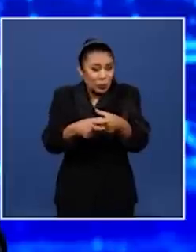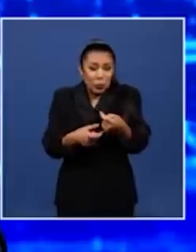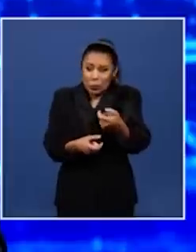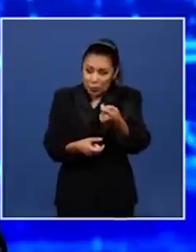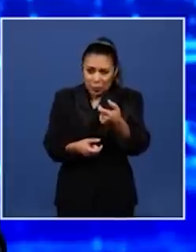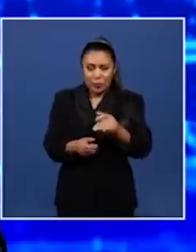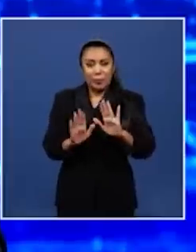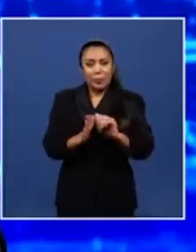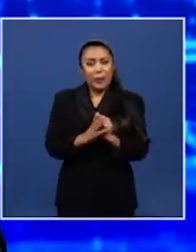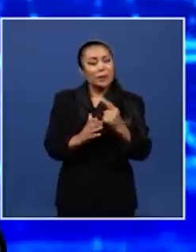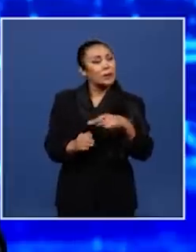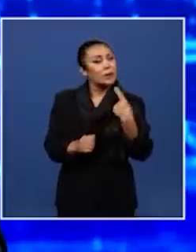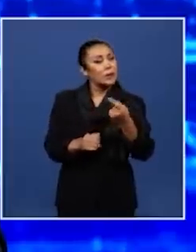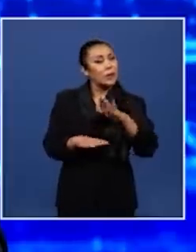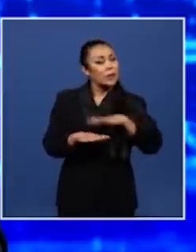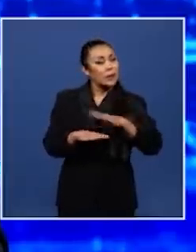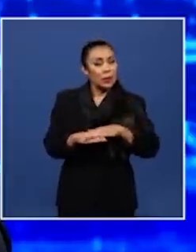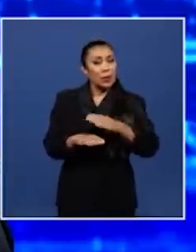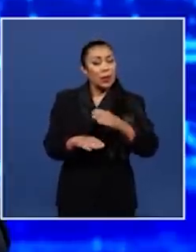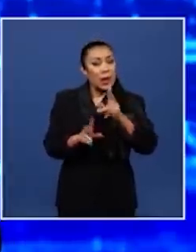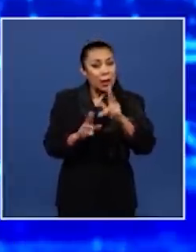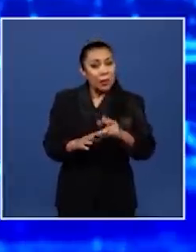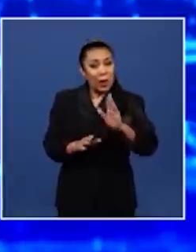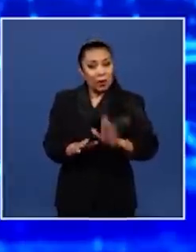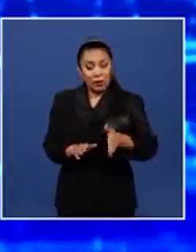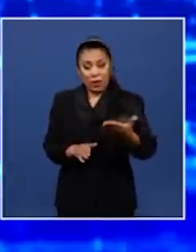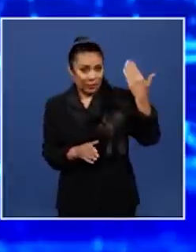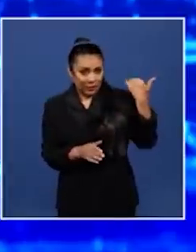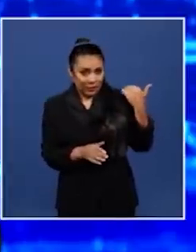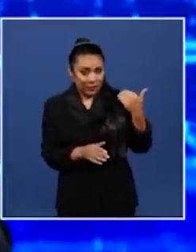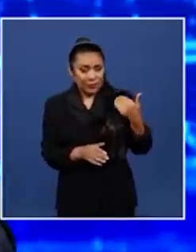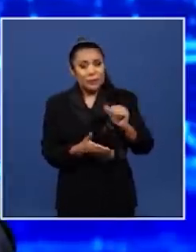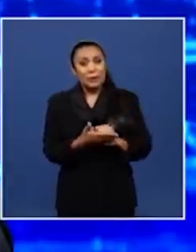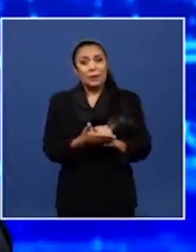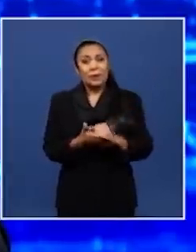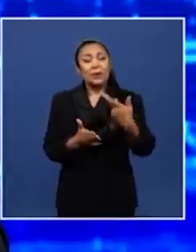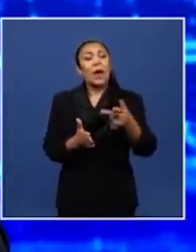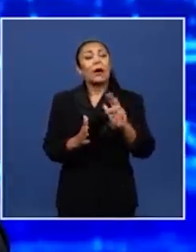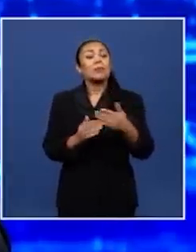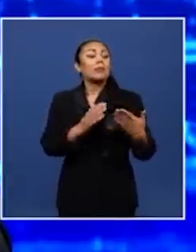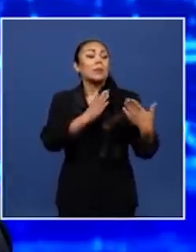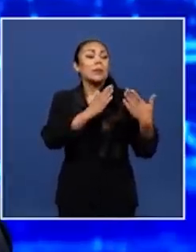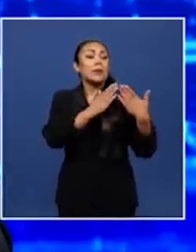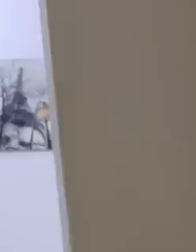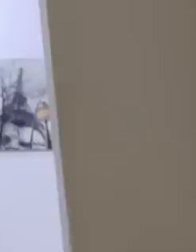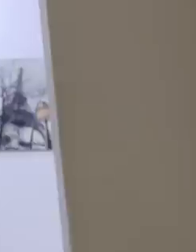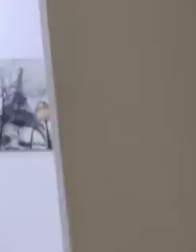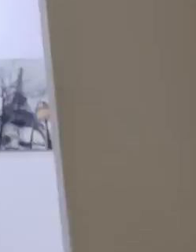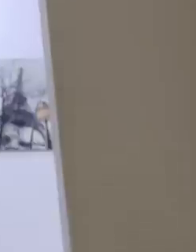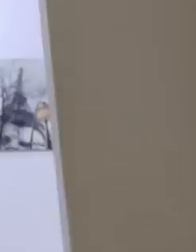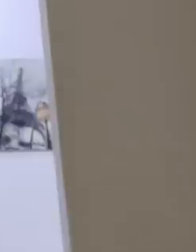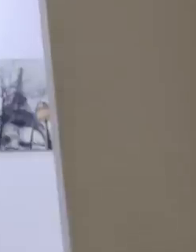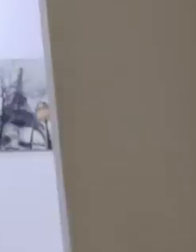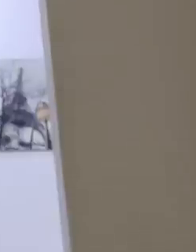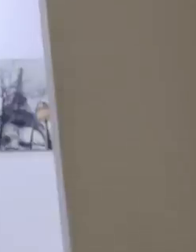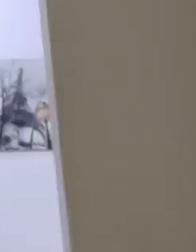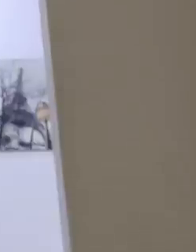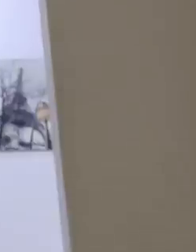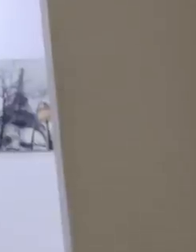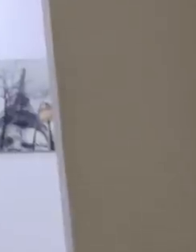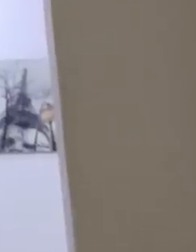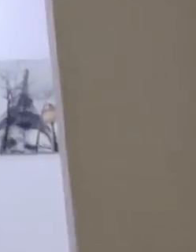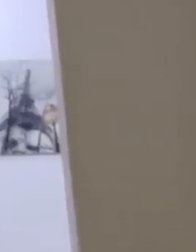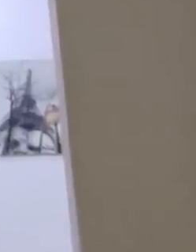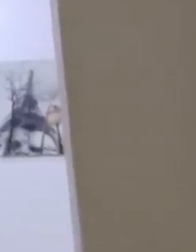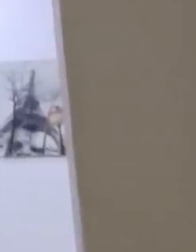Mas tudo nós fazemos, como já faremos, como fizemos no passado, dentro da responsabilidade fiscal. É muita cara de pau de Jair